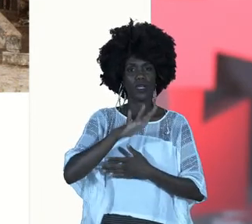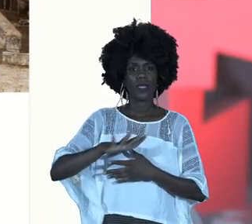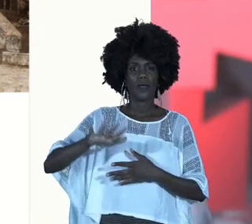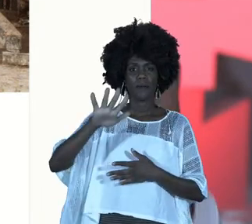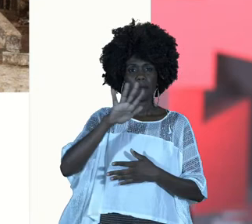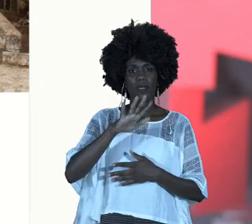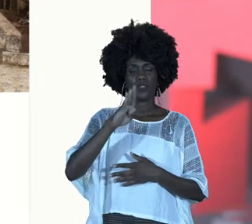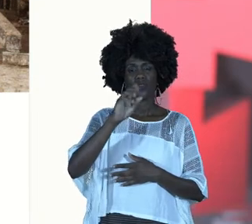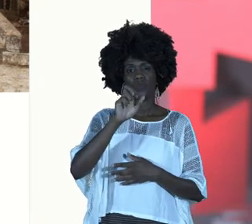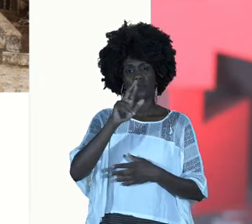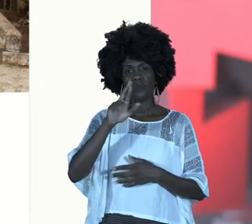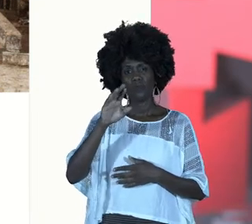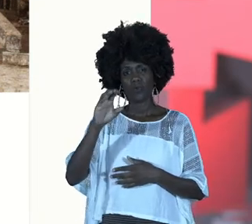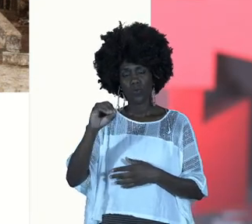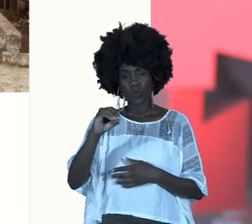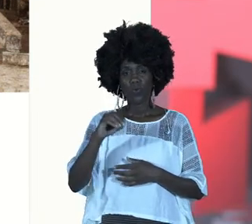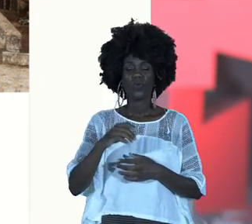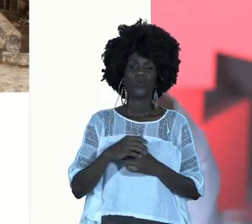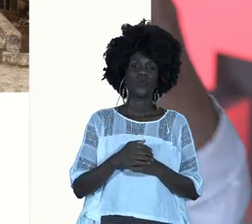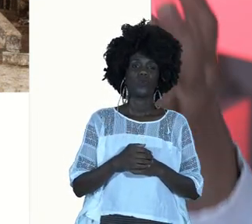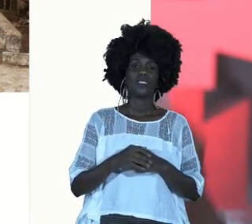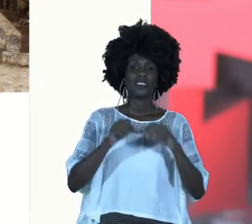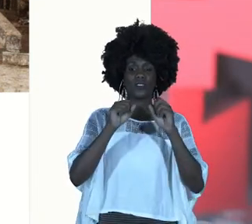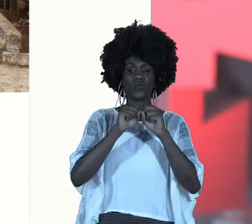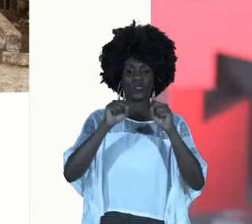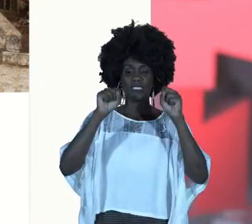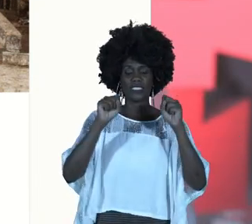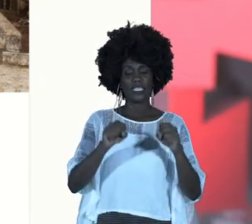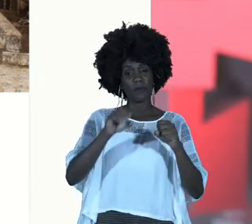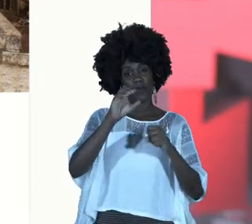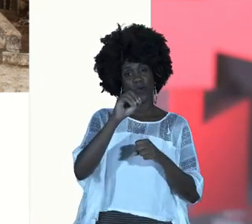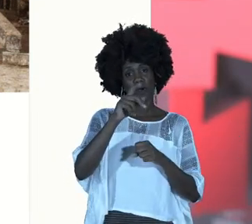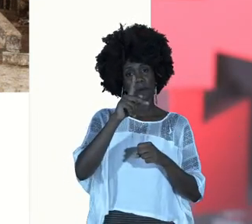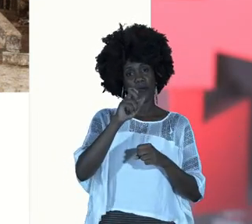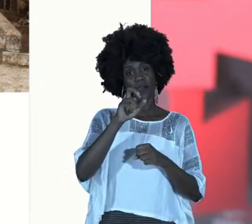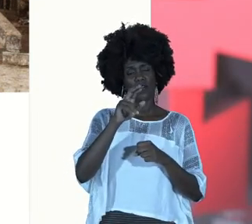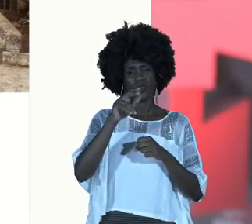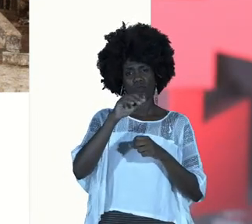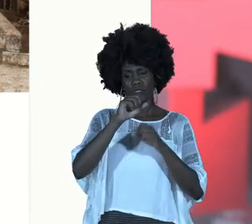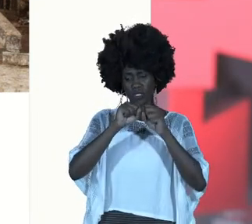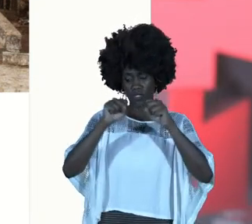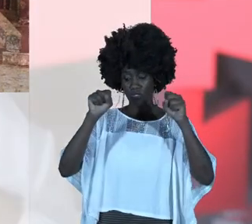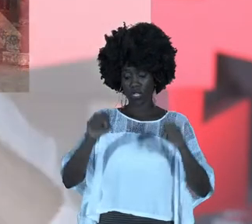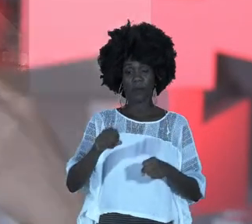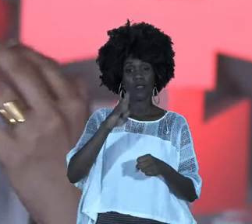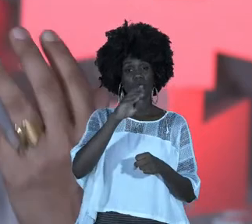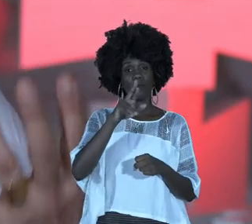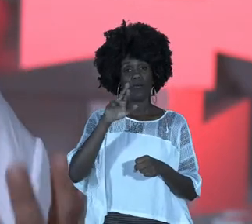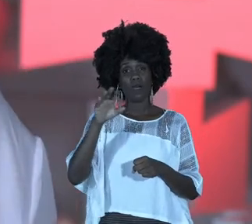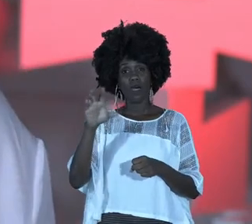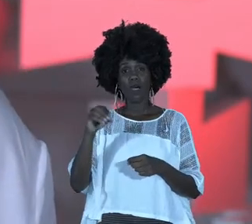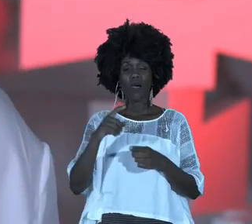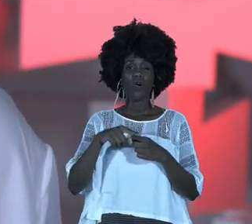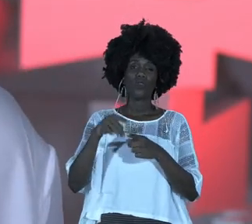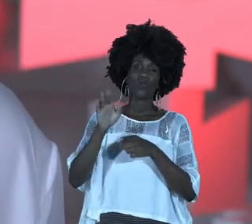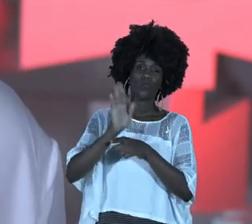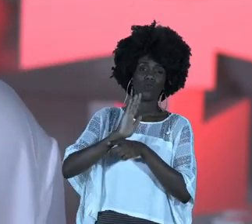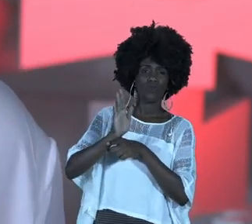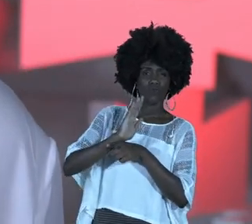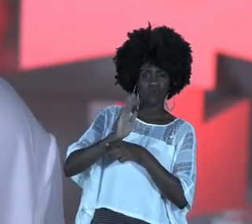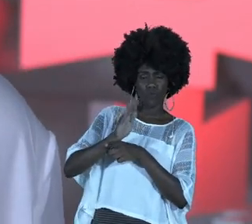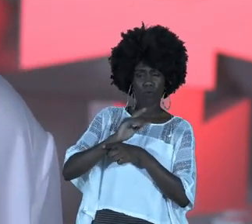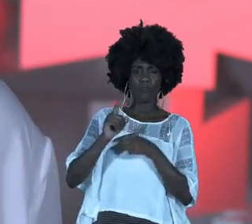no barroco, no sistema operacional do barroco, a gente vê nos filmes de